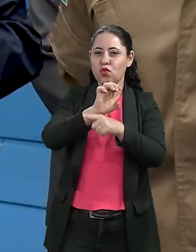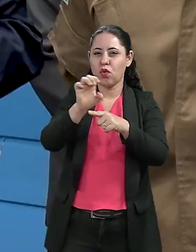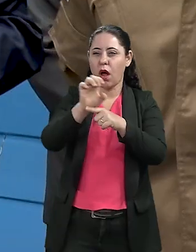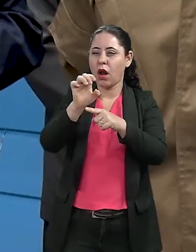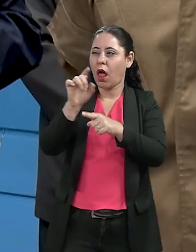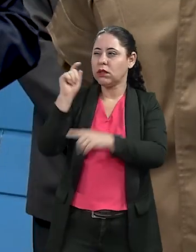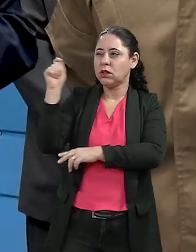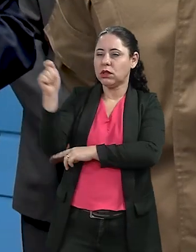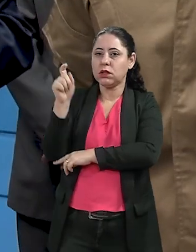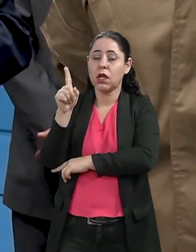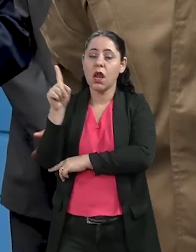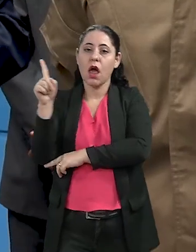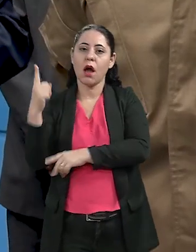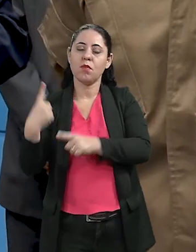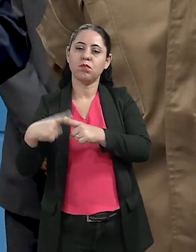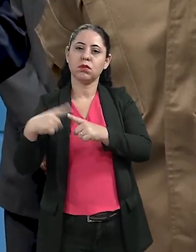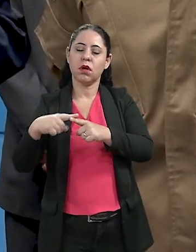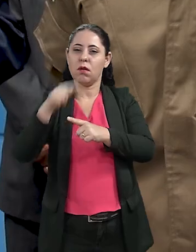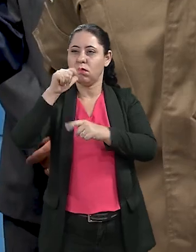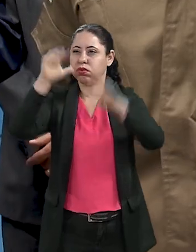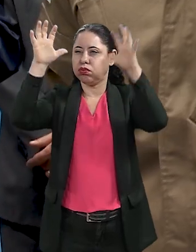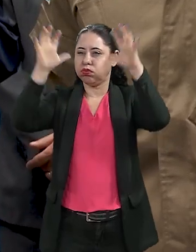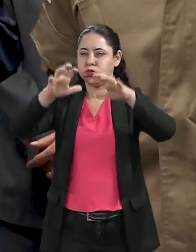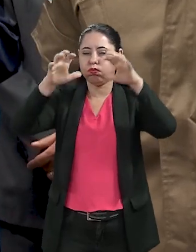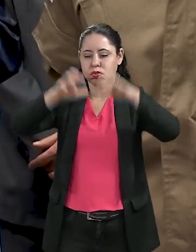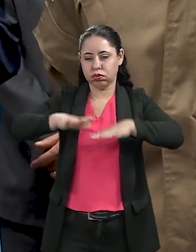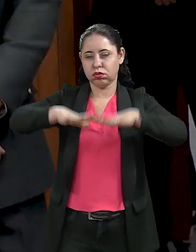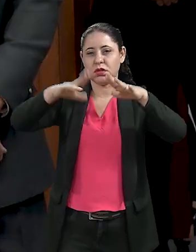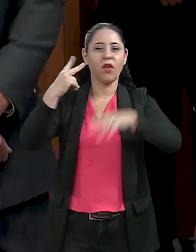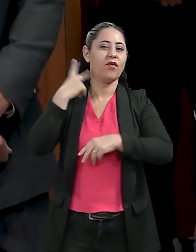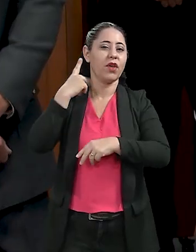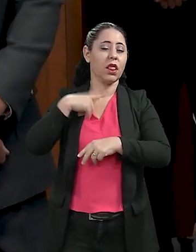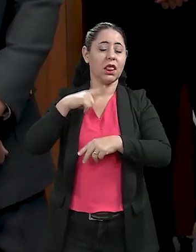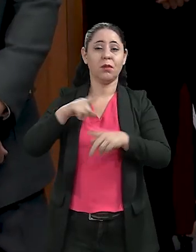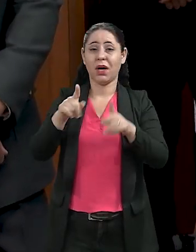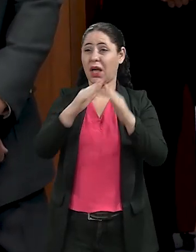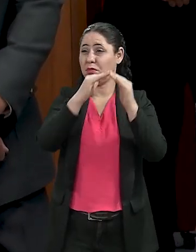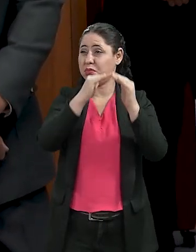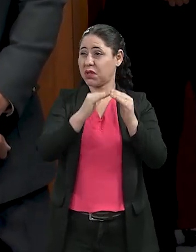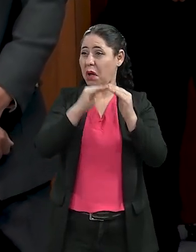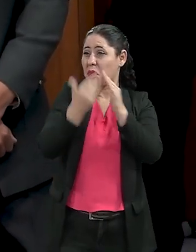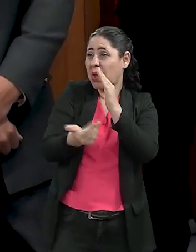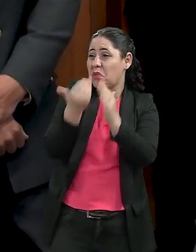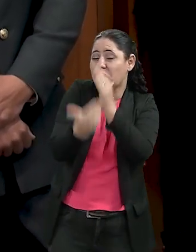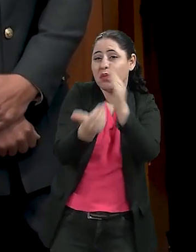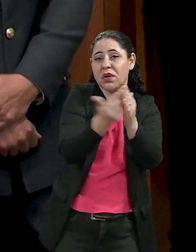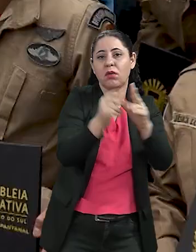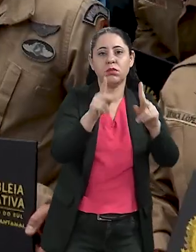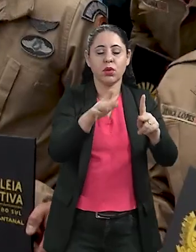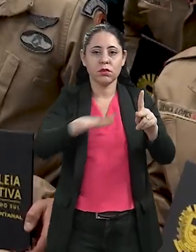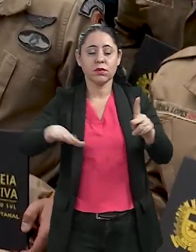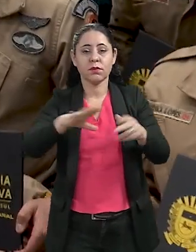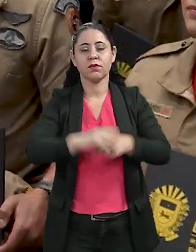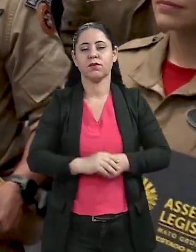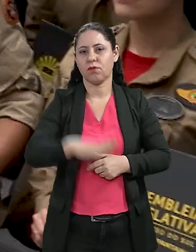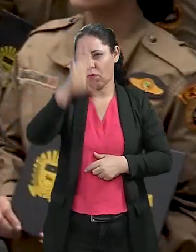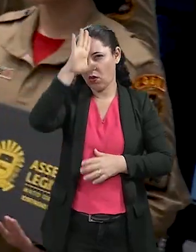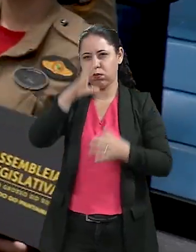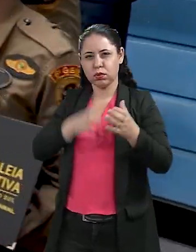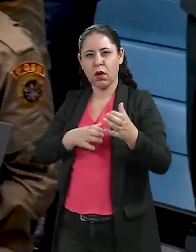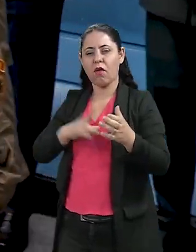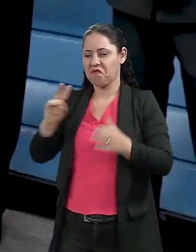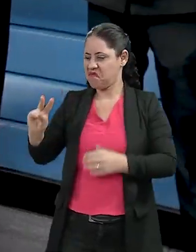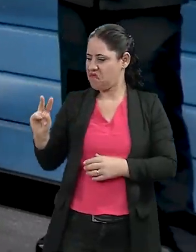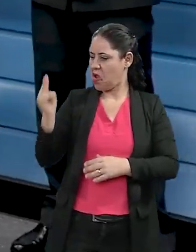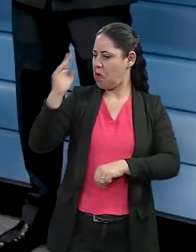Sul pelo trabalho no estado do Rio Grande do Sul, devido às enchentes que fizeram vítimas e desabrigaram grande parte da população